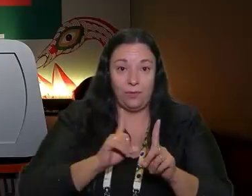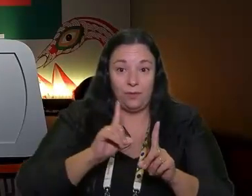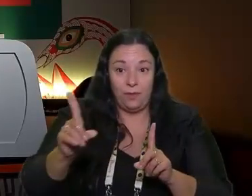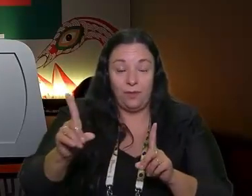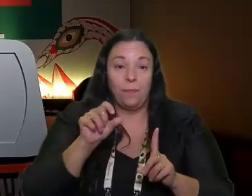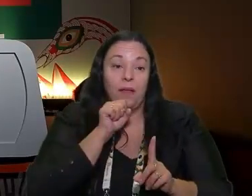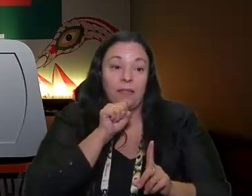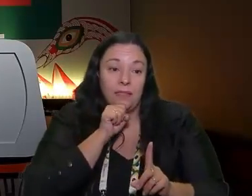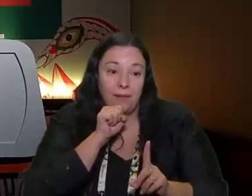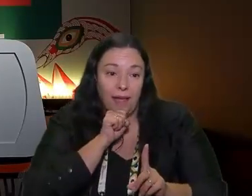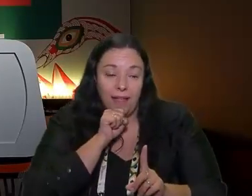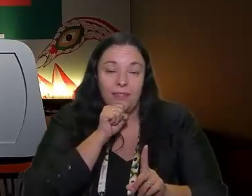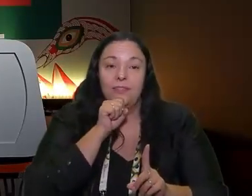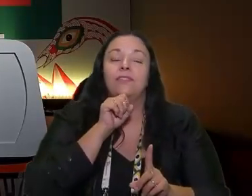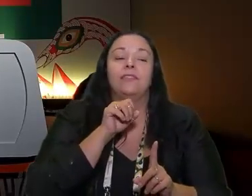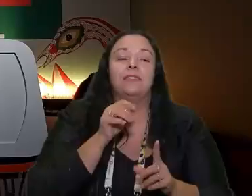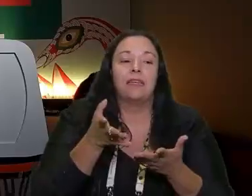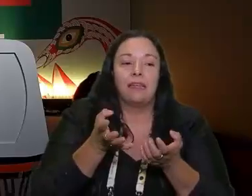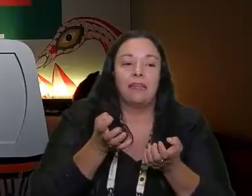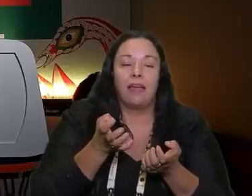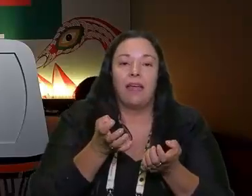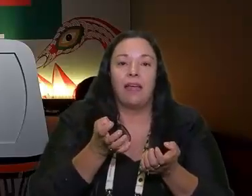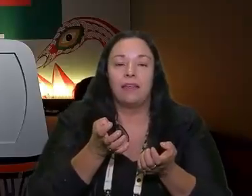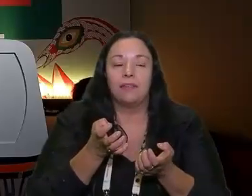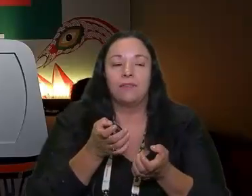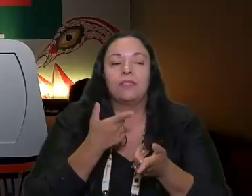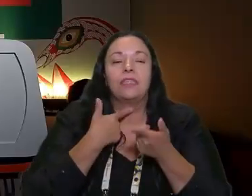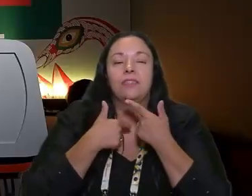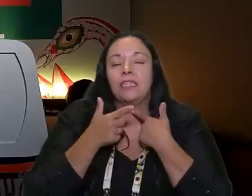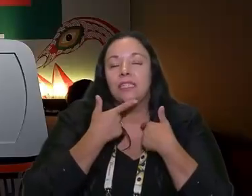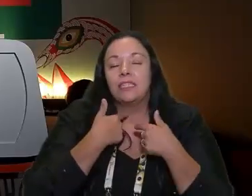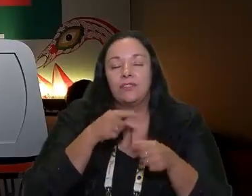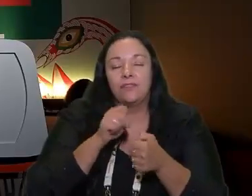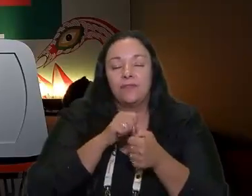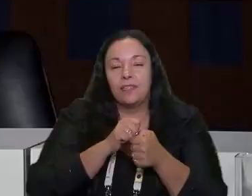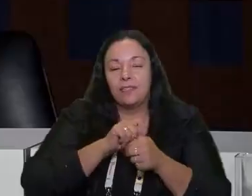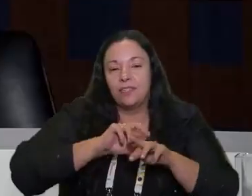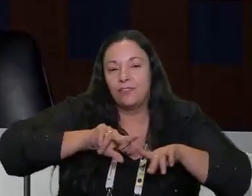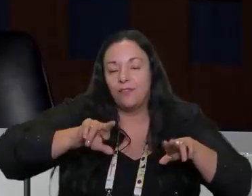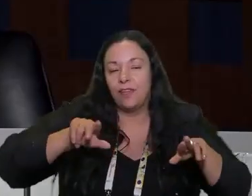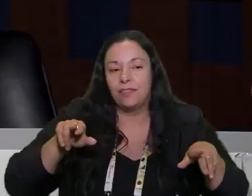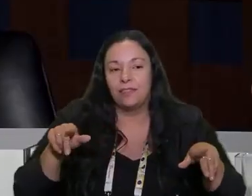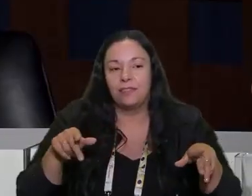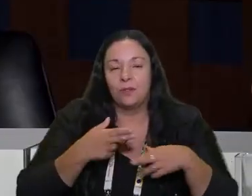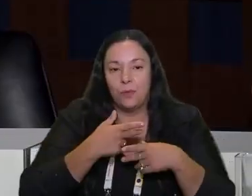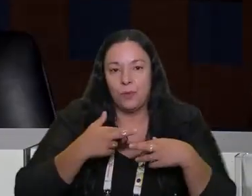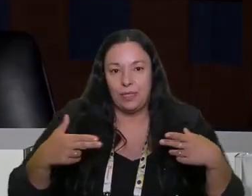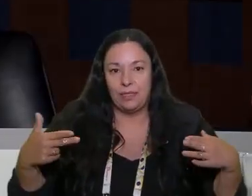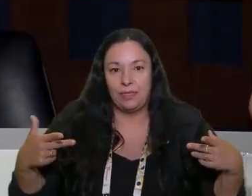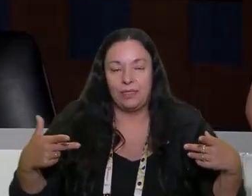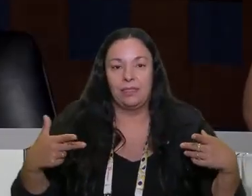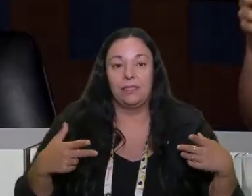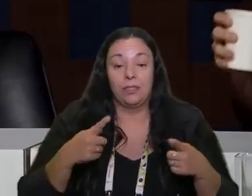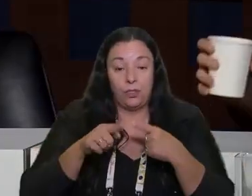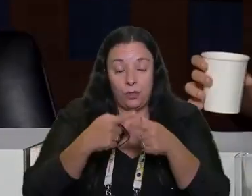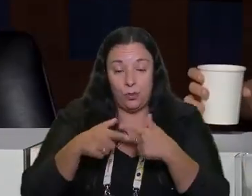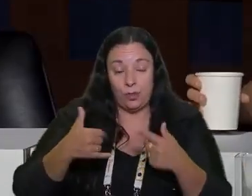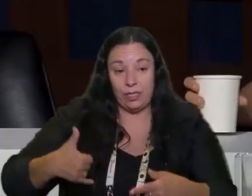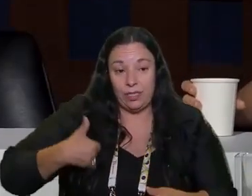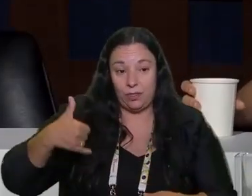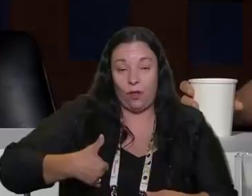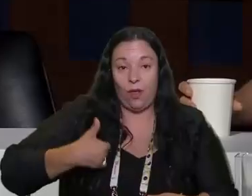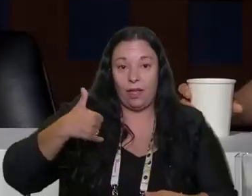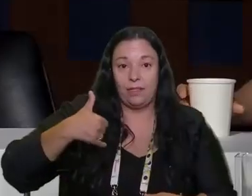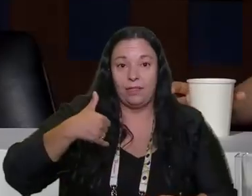mais velhos ainda. Eu tenho vontade de fazer muitas coisas, assim, com várias faixas etárias. Depois que eu me formei